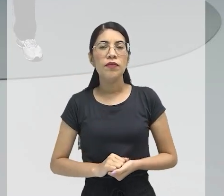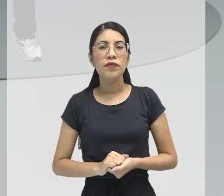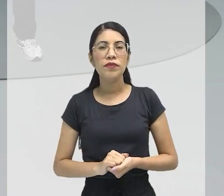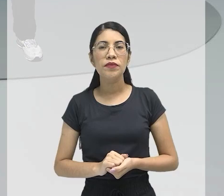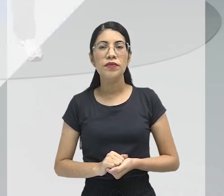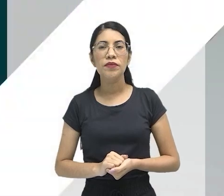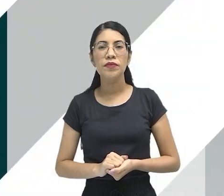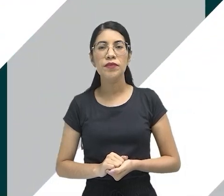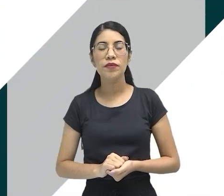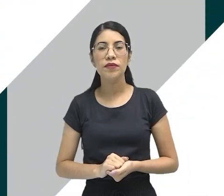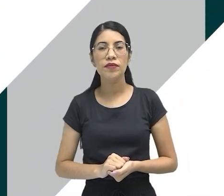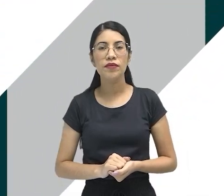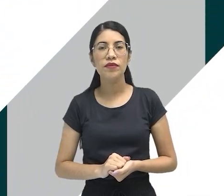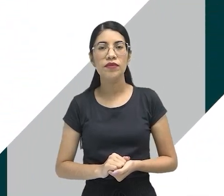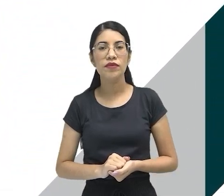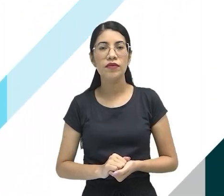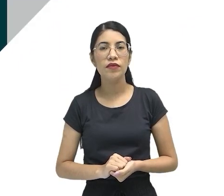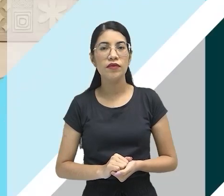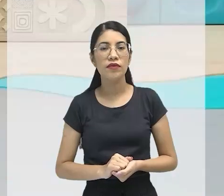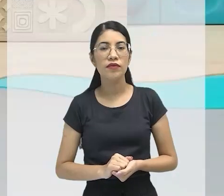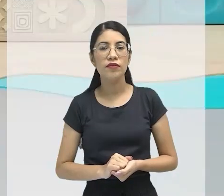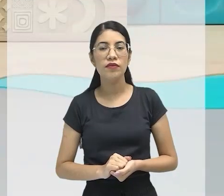rapidinho.